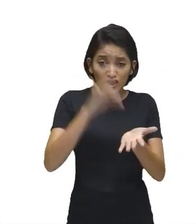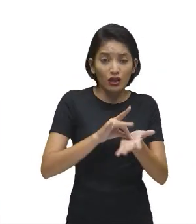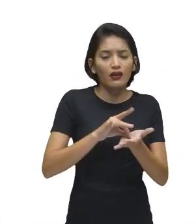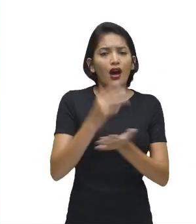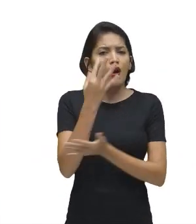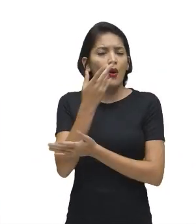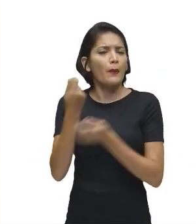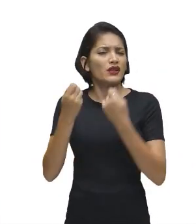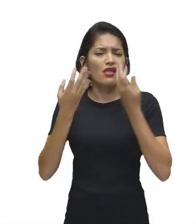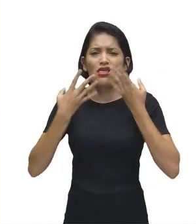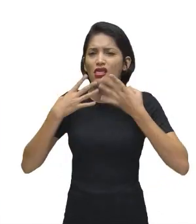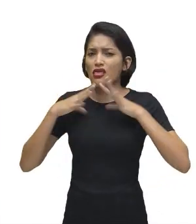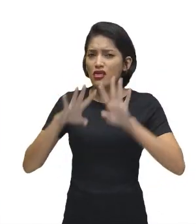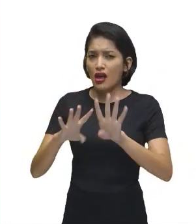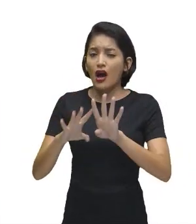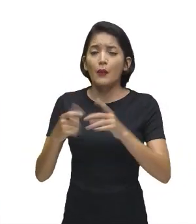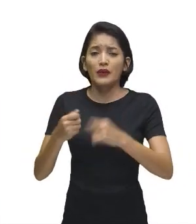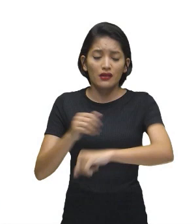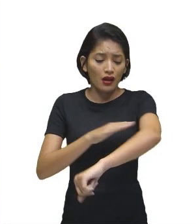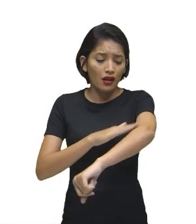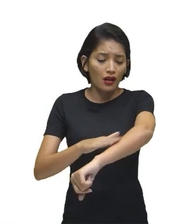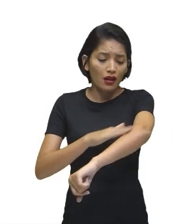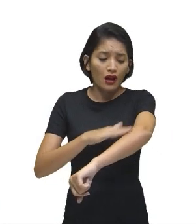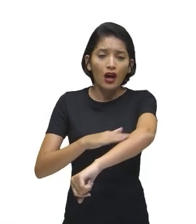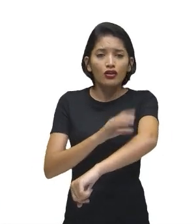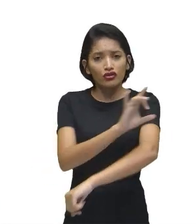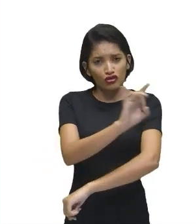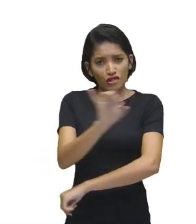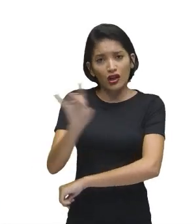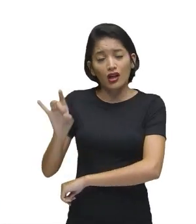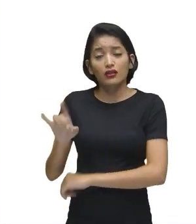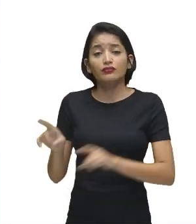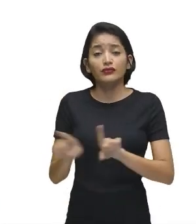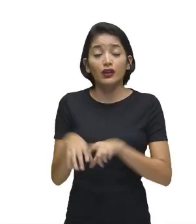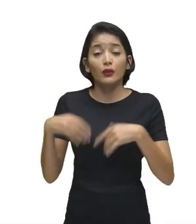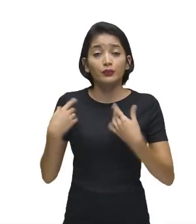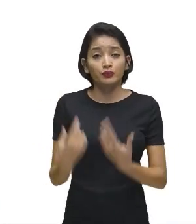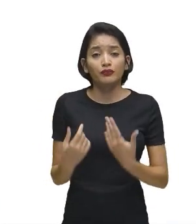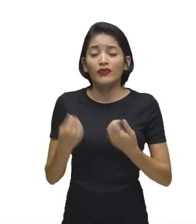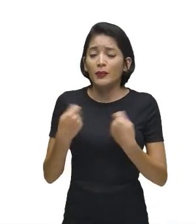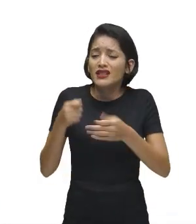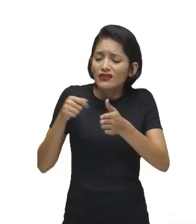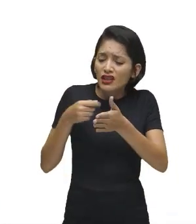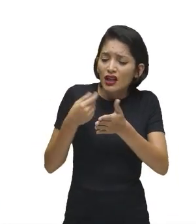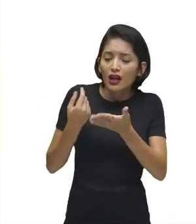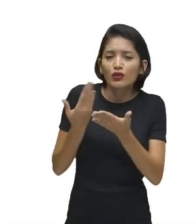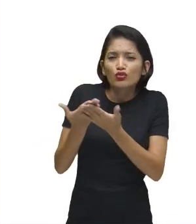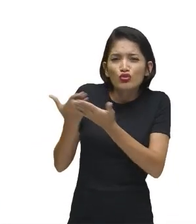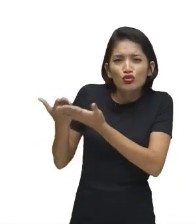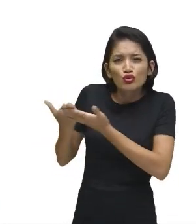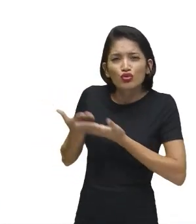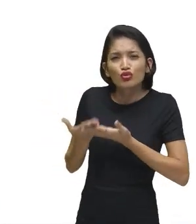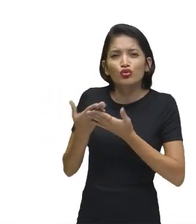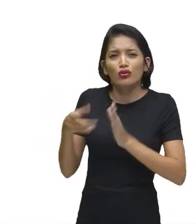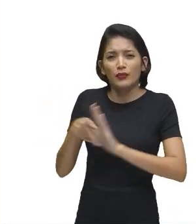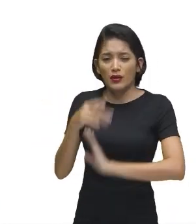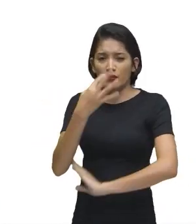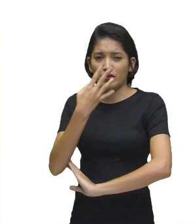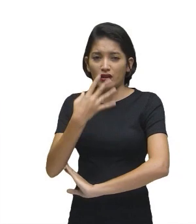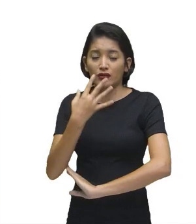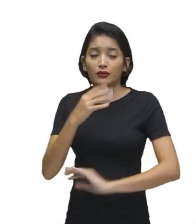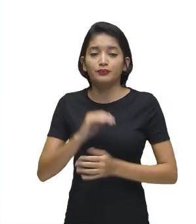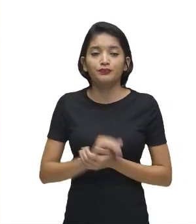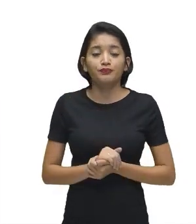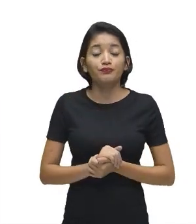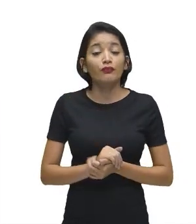ser naturais, tinha que ser o tom da pele. Então, os impressionistas não, eles faziam um estudo ali da cor. Valorização